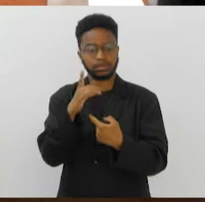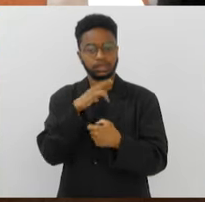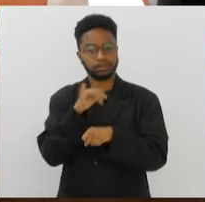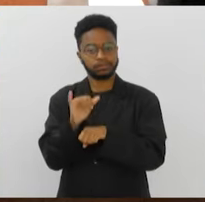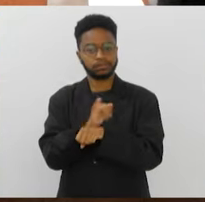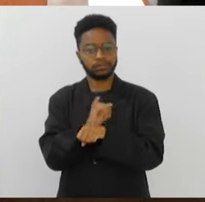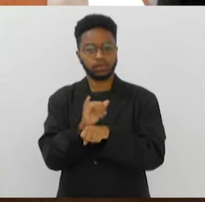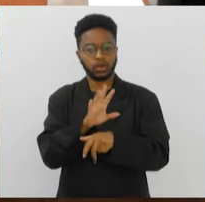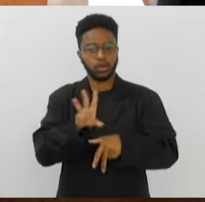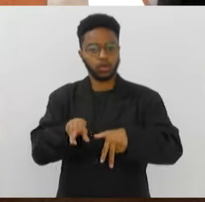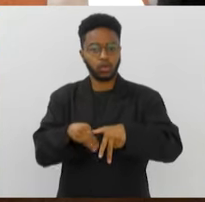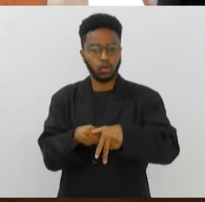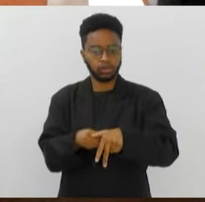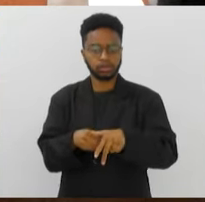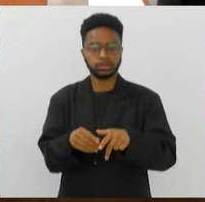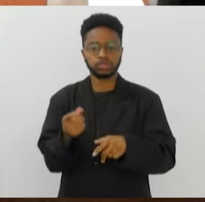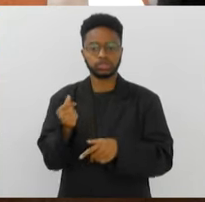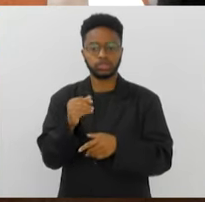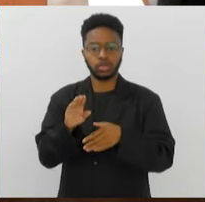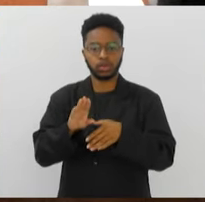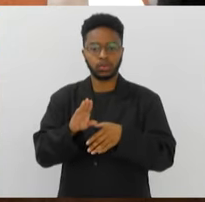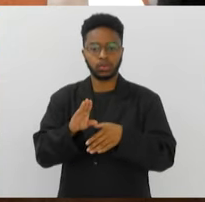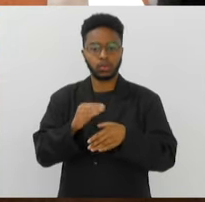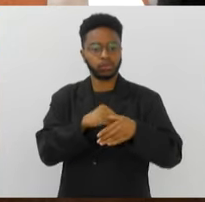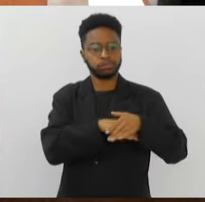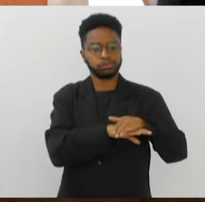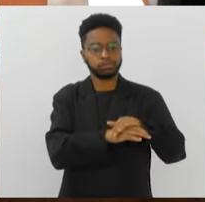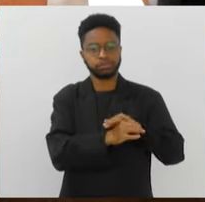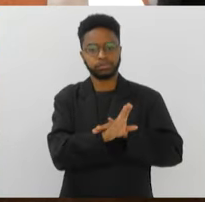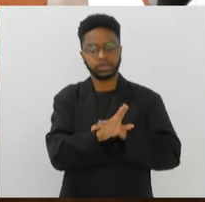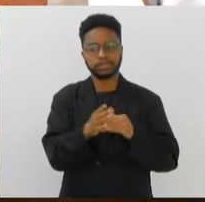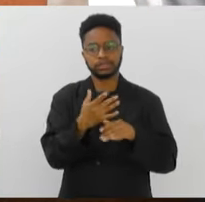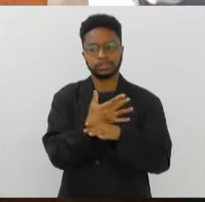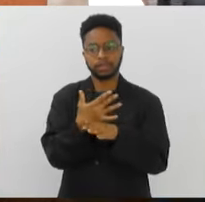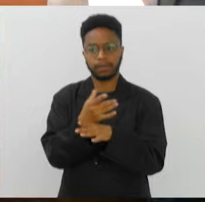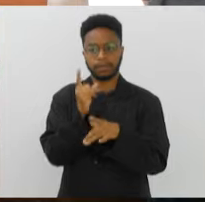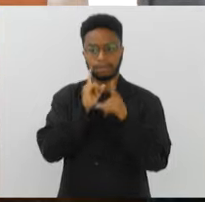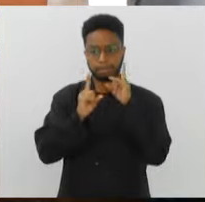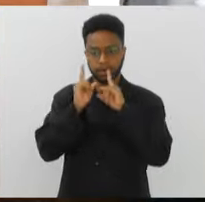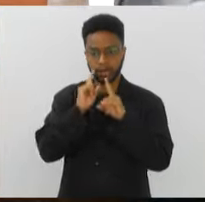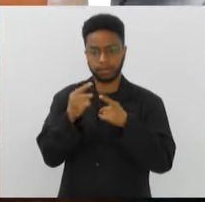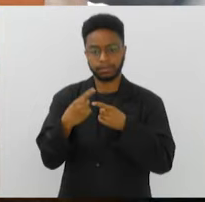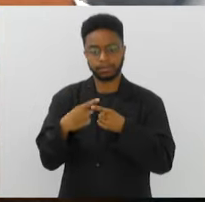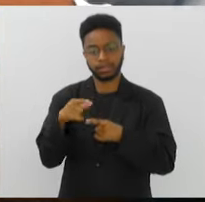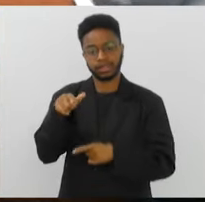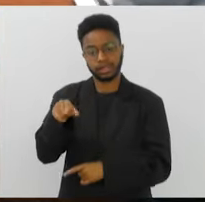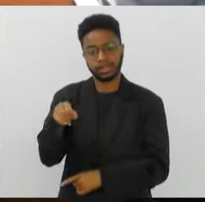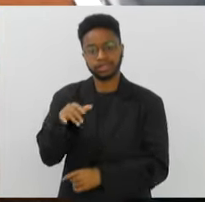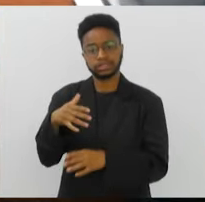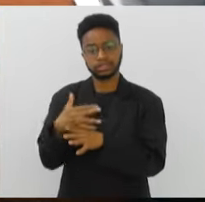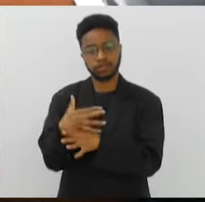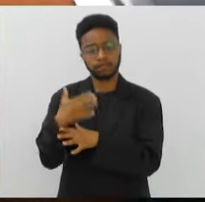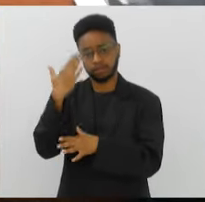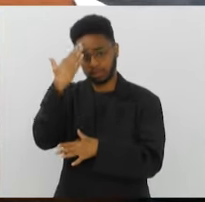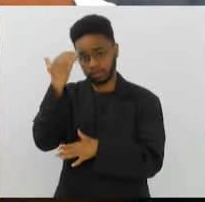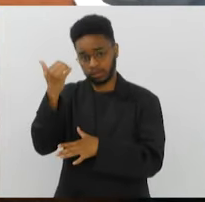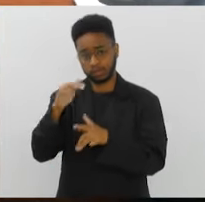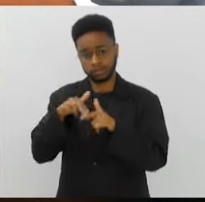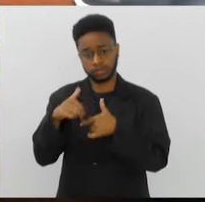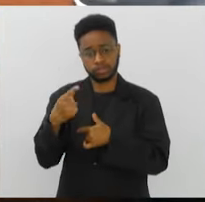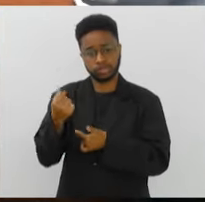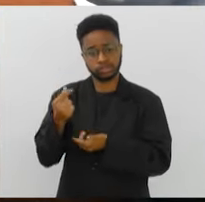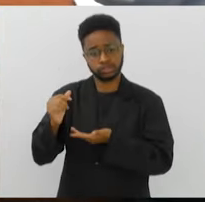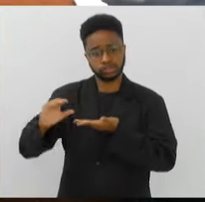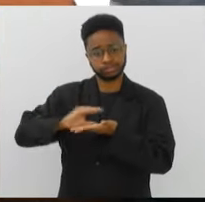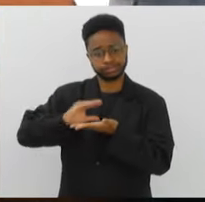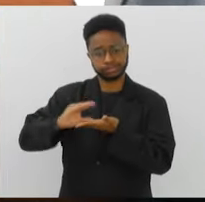corrupção, desvio de dinheiro público na cidade de Maricá. Maricá é conhecida pelo volume de royalties que recebe.